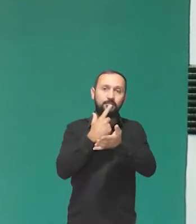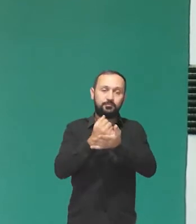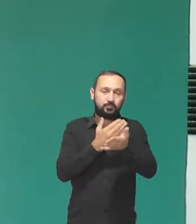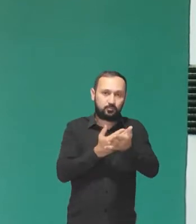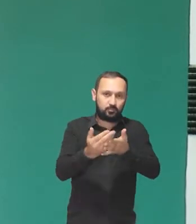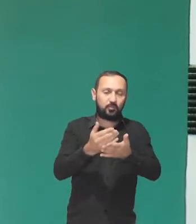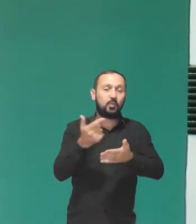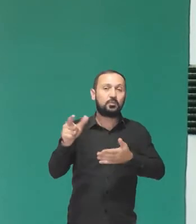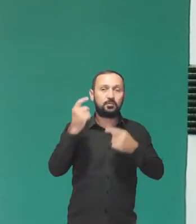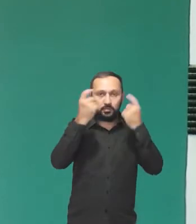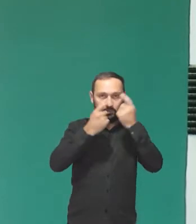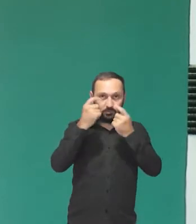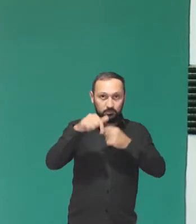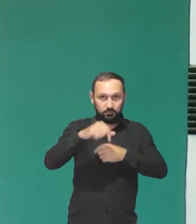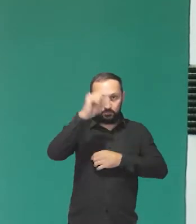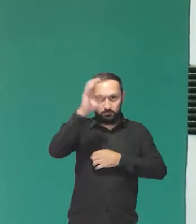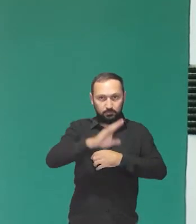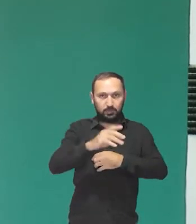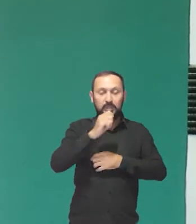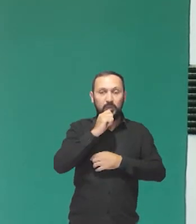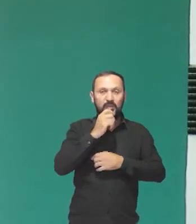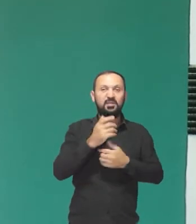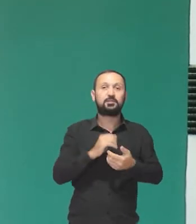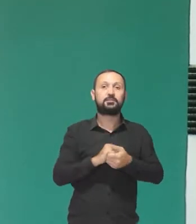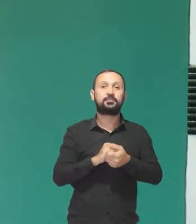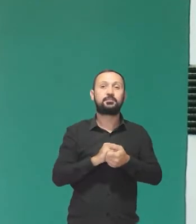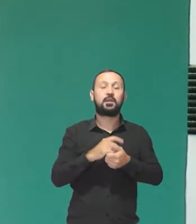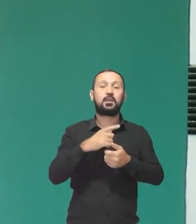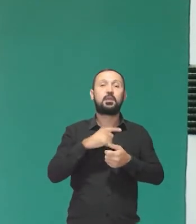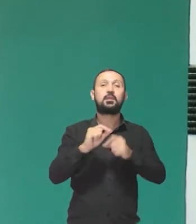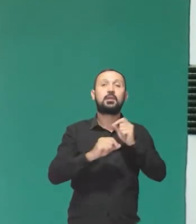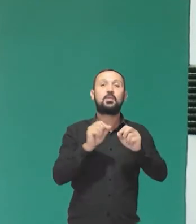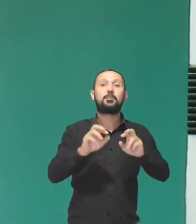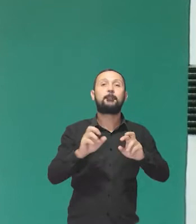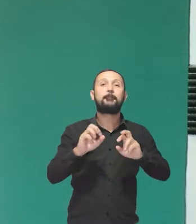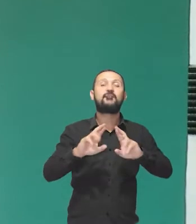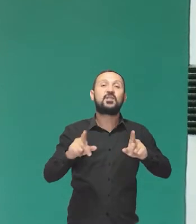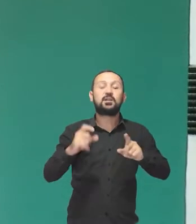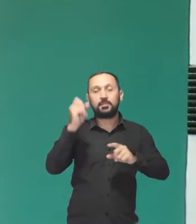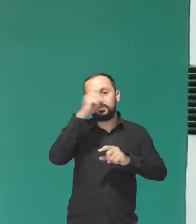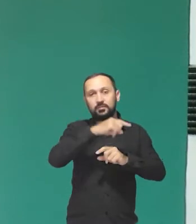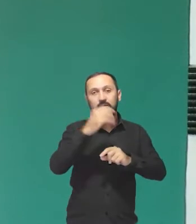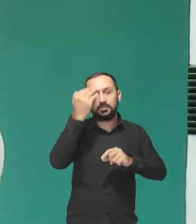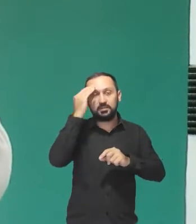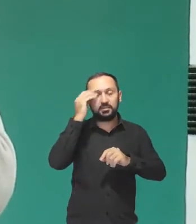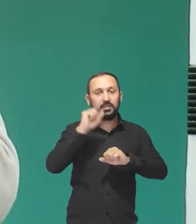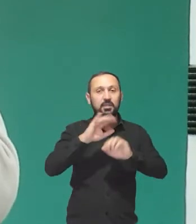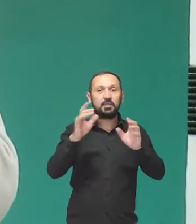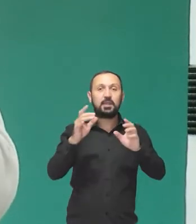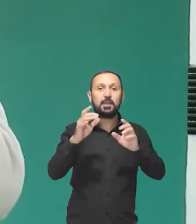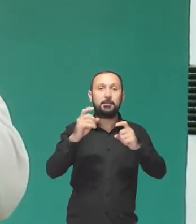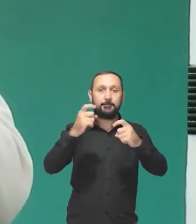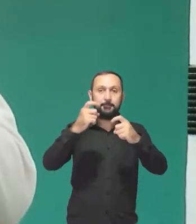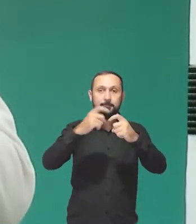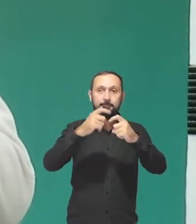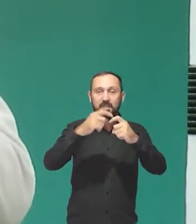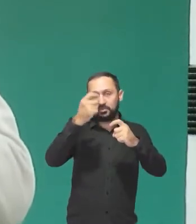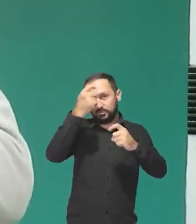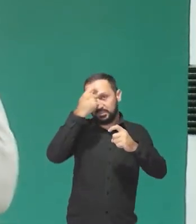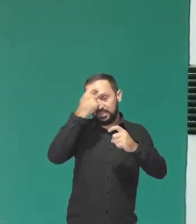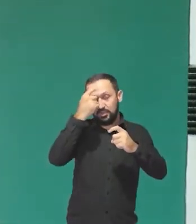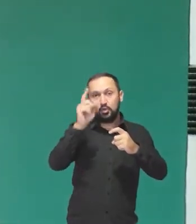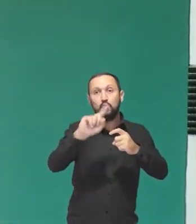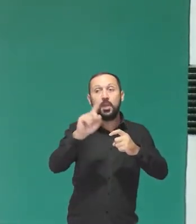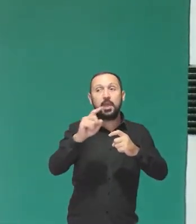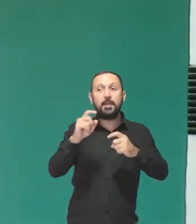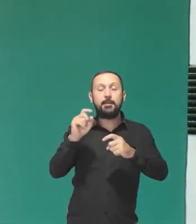outra preocupação. No Brasil, ainda, nós temos uma grande dificuldade de entender que psiquiatra não é médico de louco